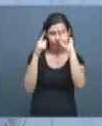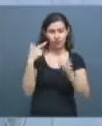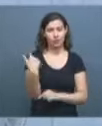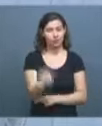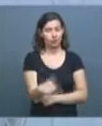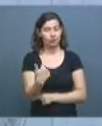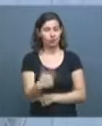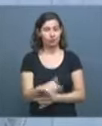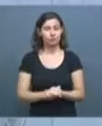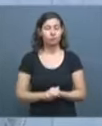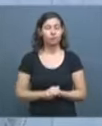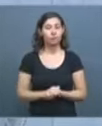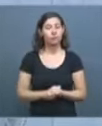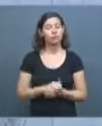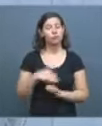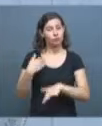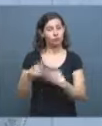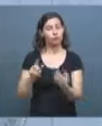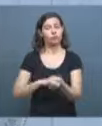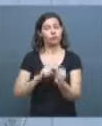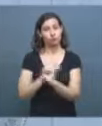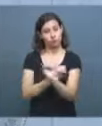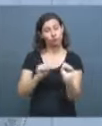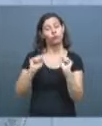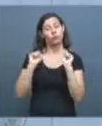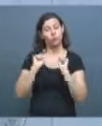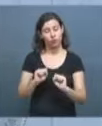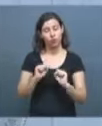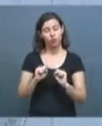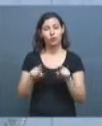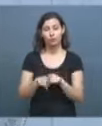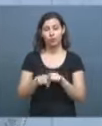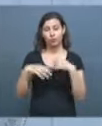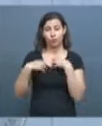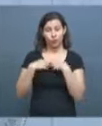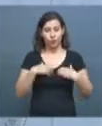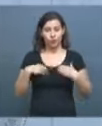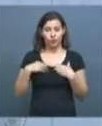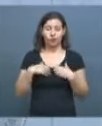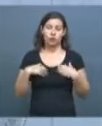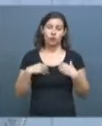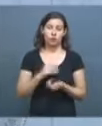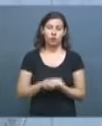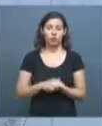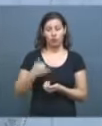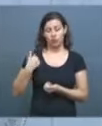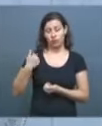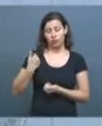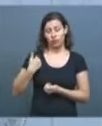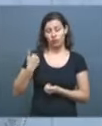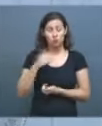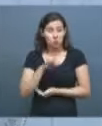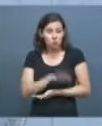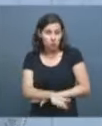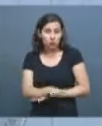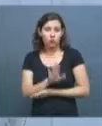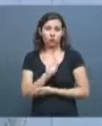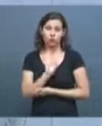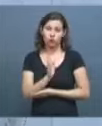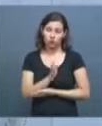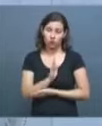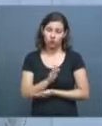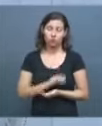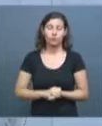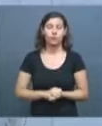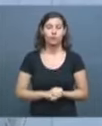com que os transtornos de ansiedade acabem se manifestando muito precocemente nas crianças, como nós vemos hoje,